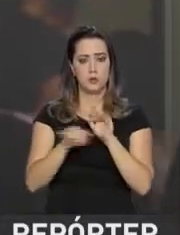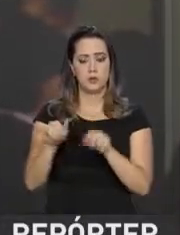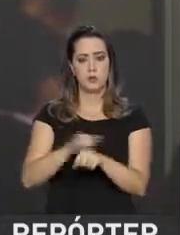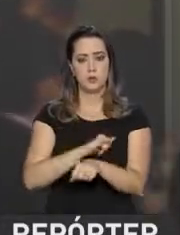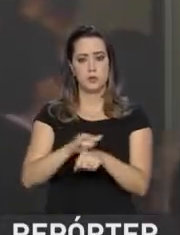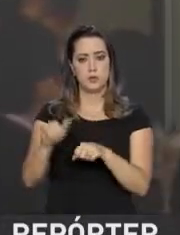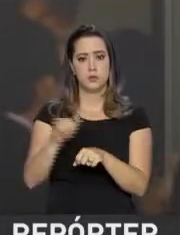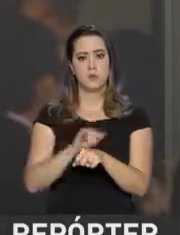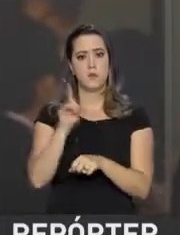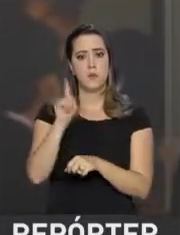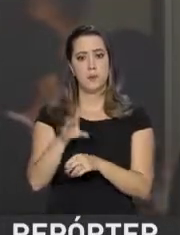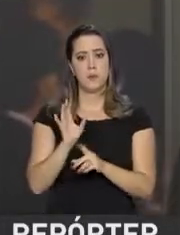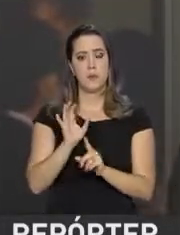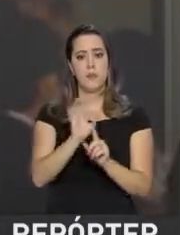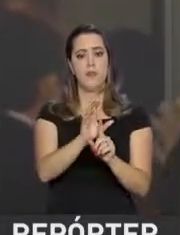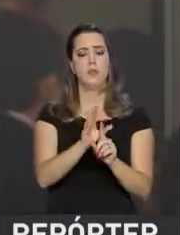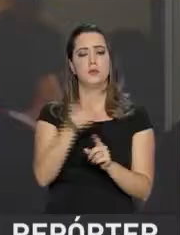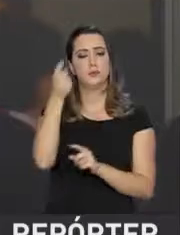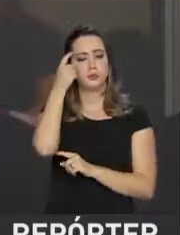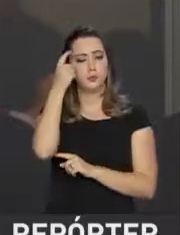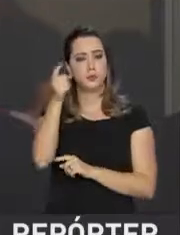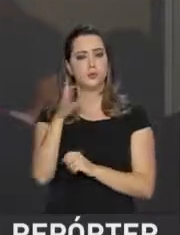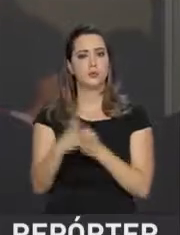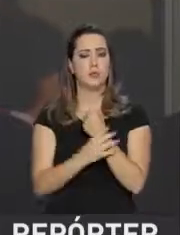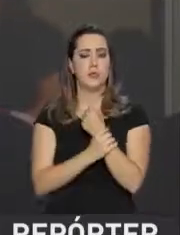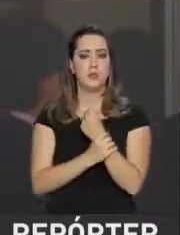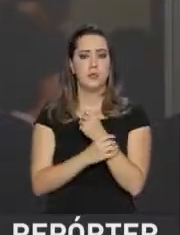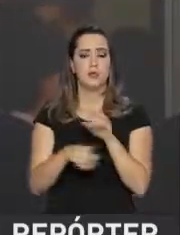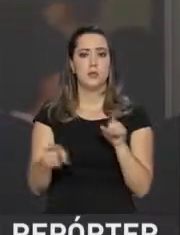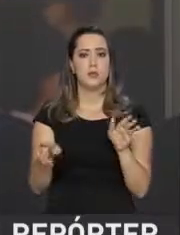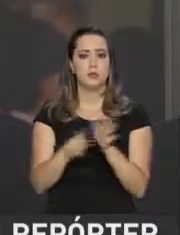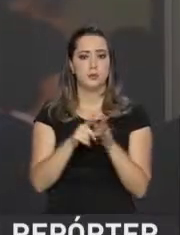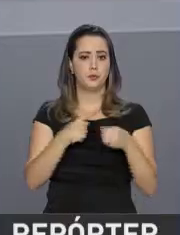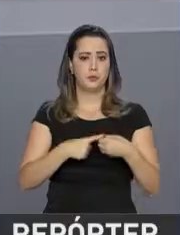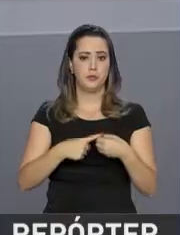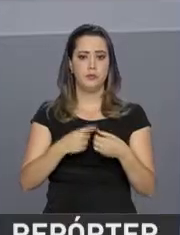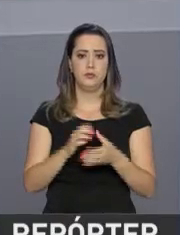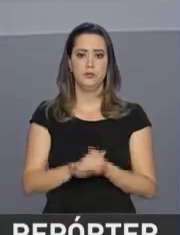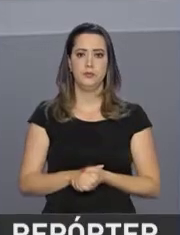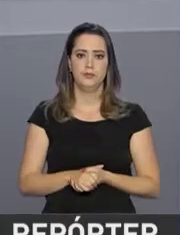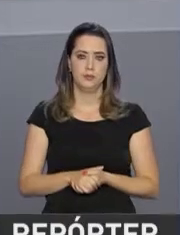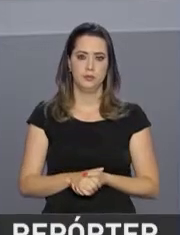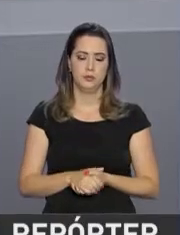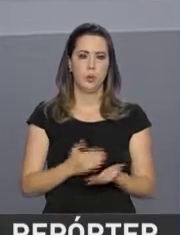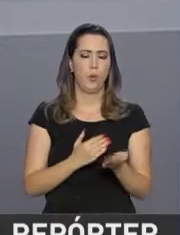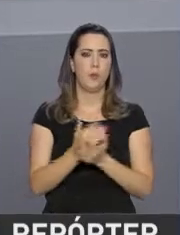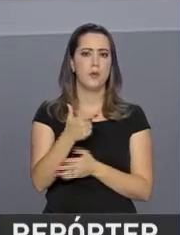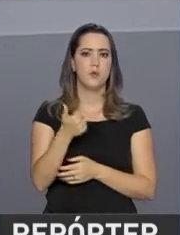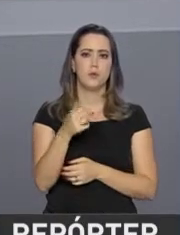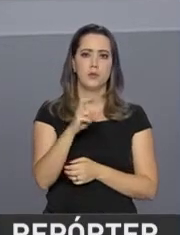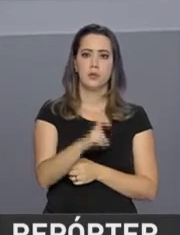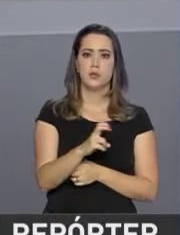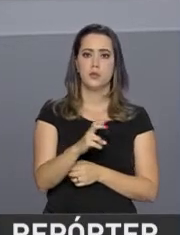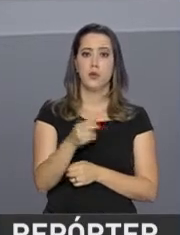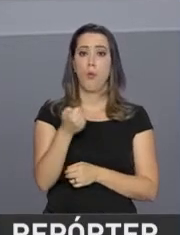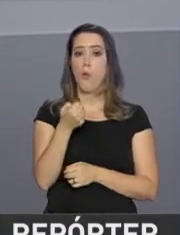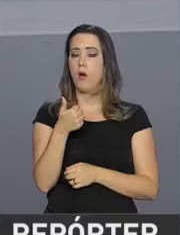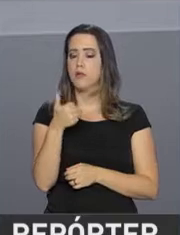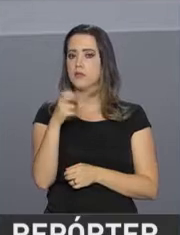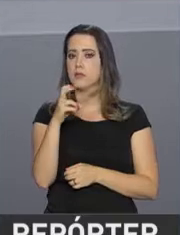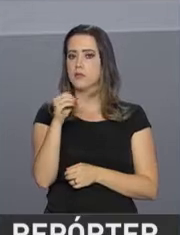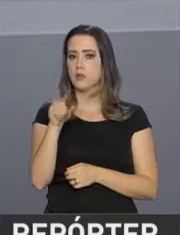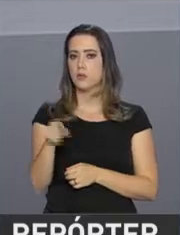não é que vai mexer com a inteligência da segurança do município ou do estado desde 2015 quase